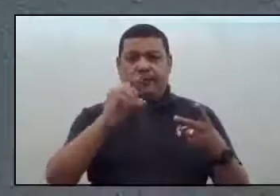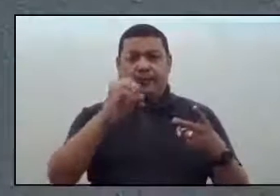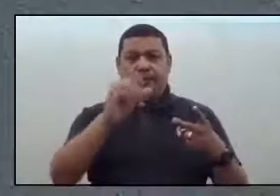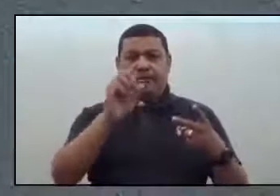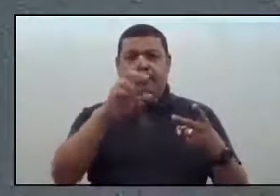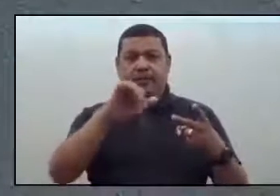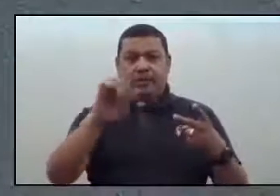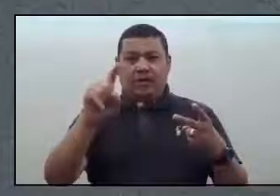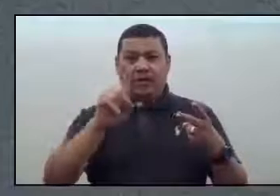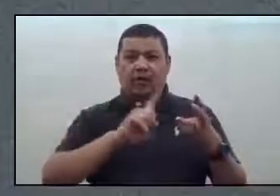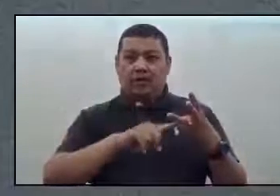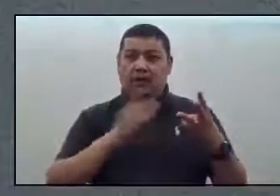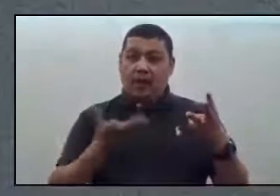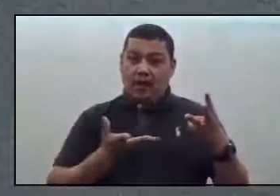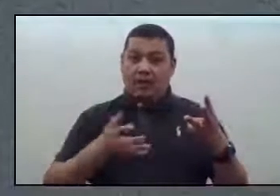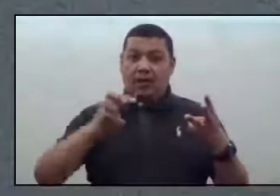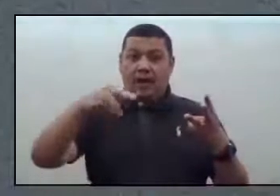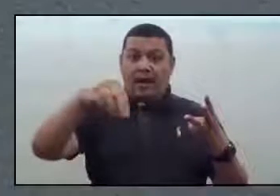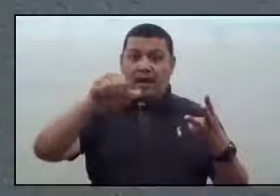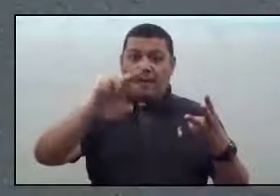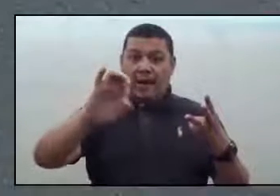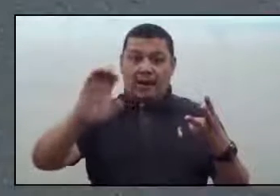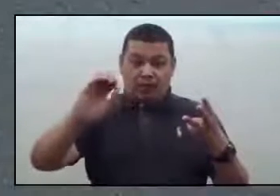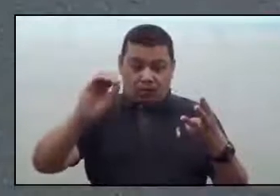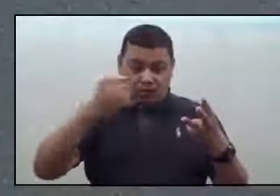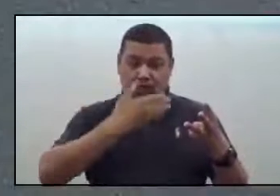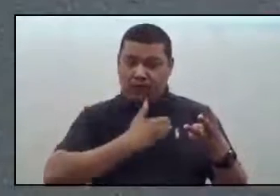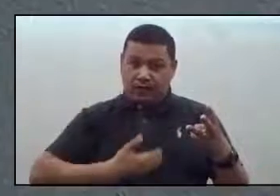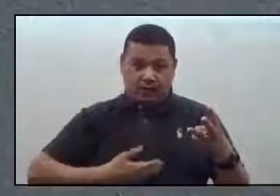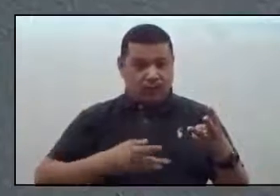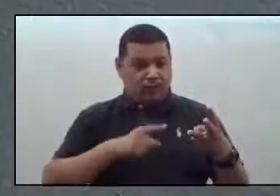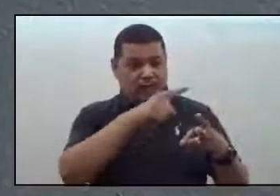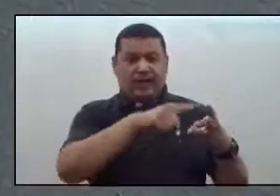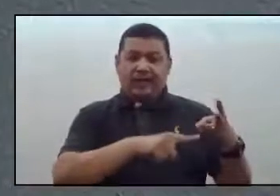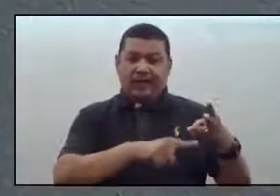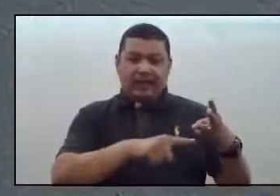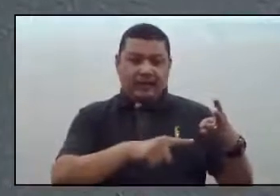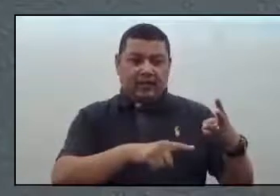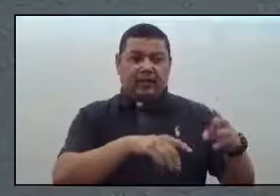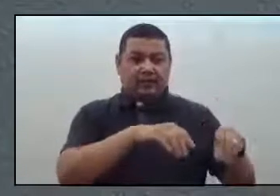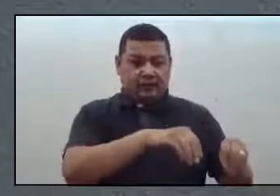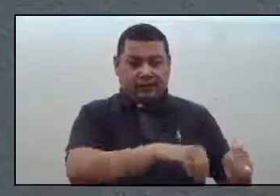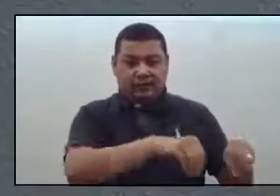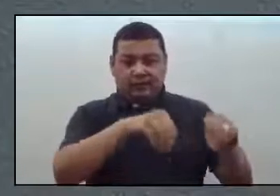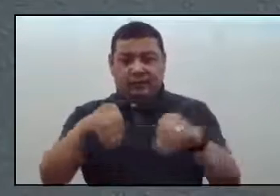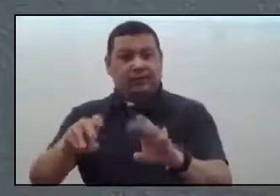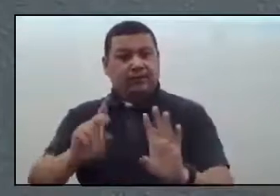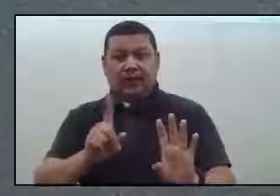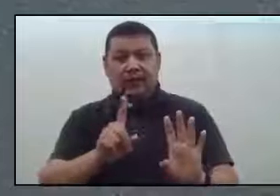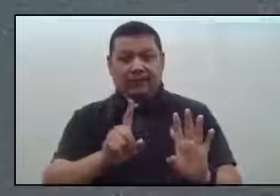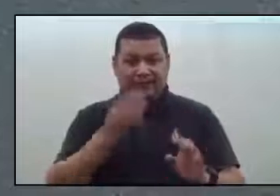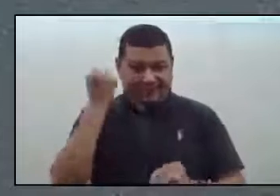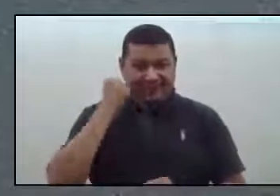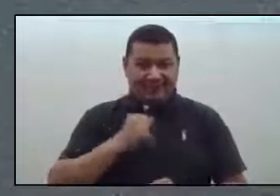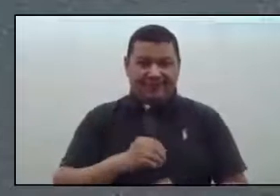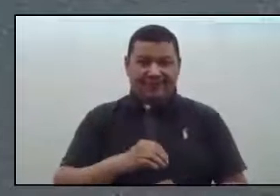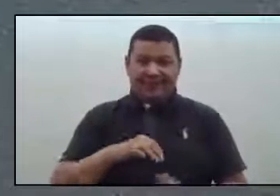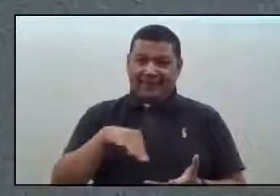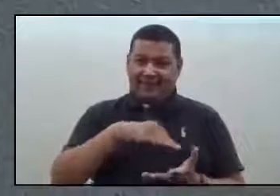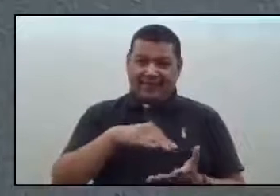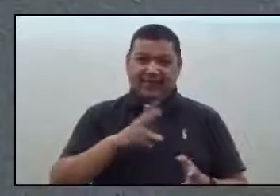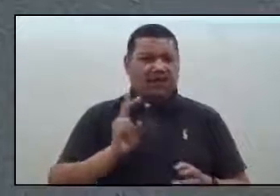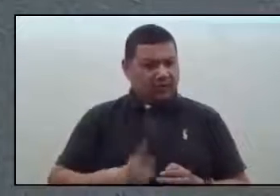Marcos Rocha, fazendo um excelente trabalho para a agricultura familiar. E aí eu